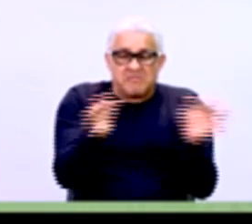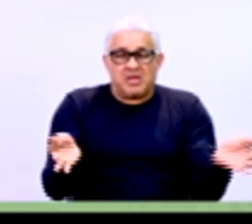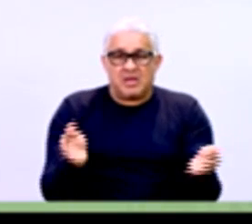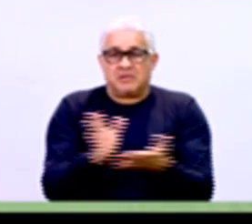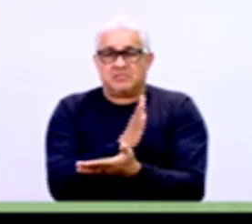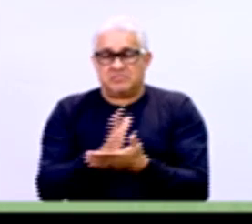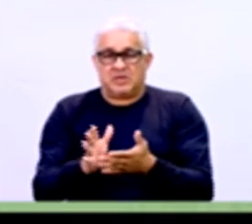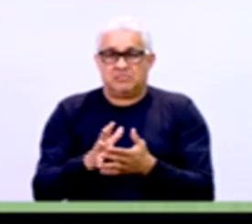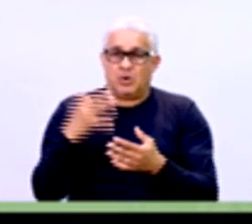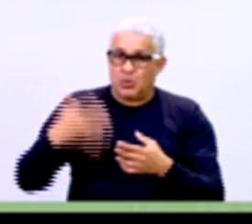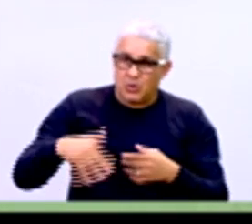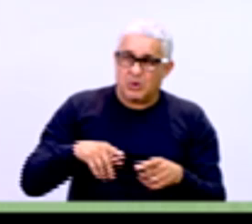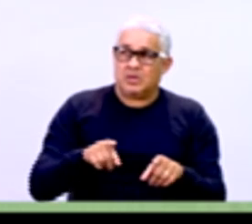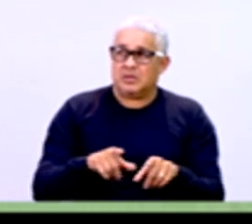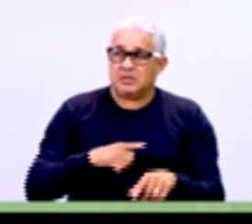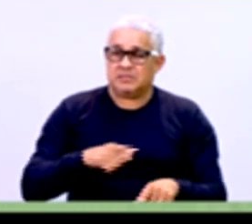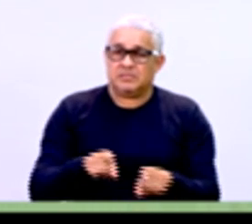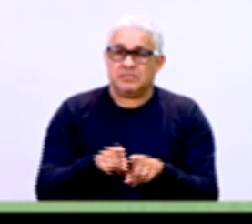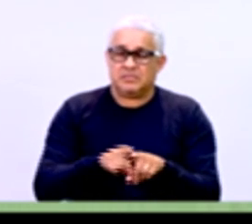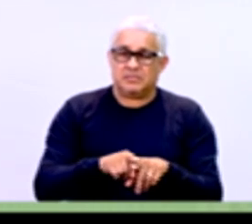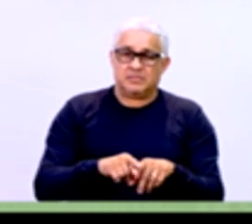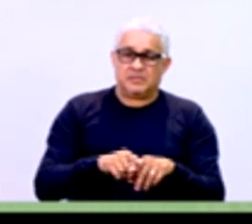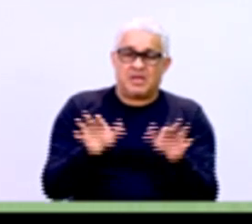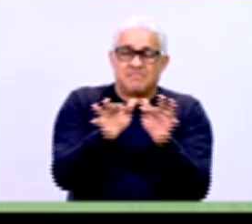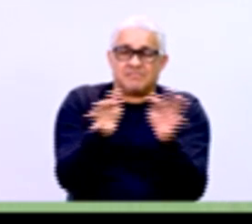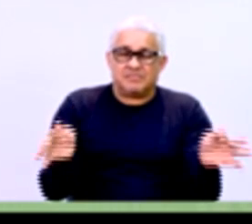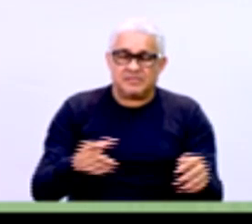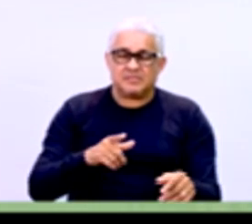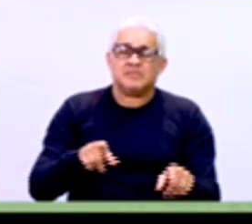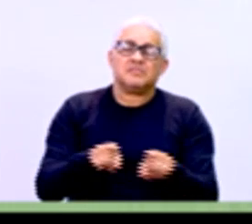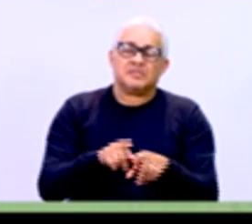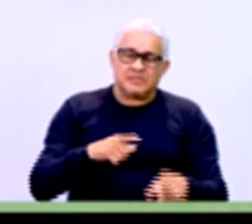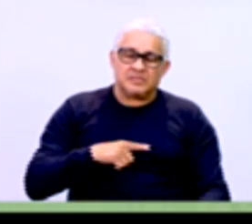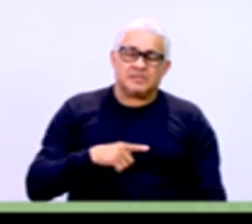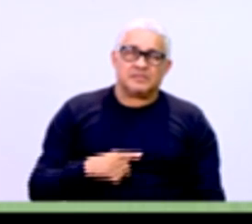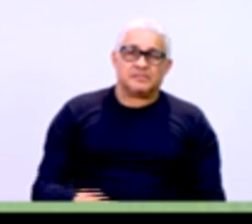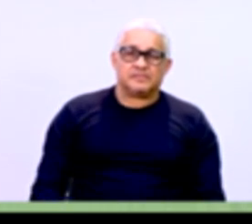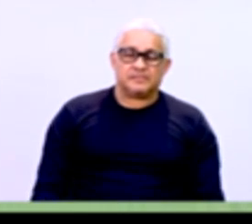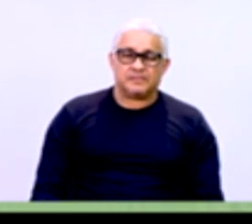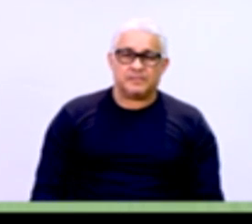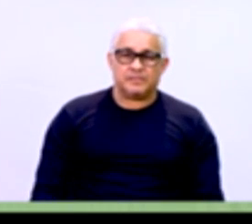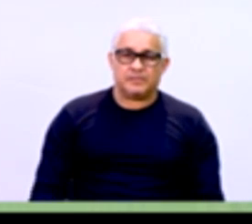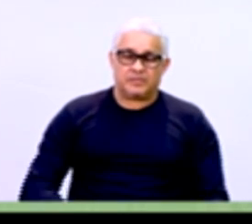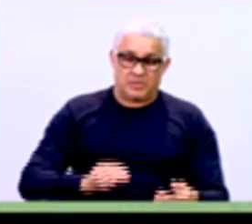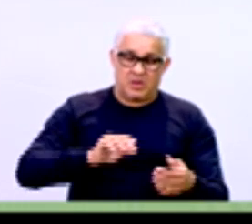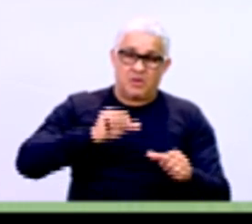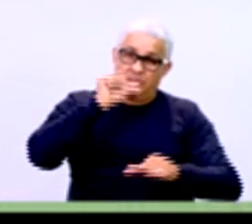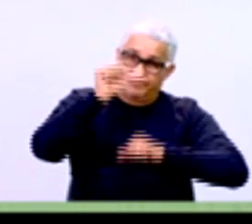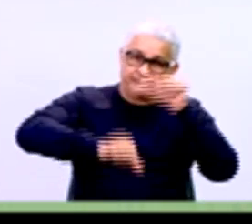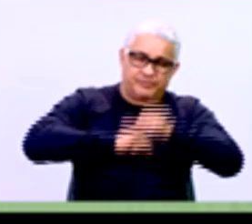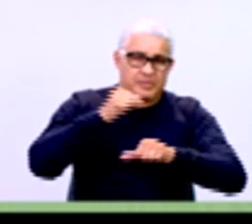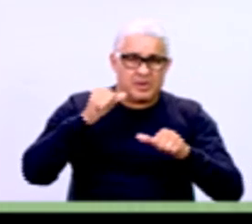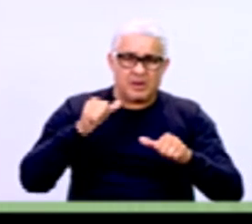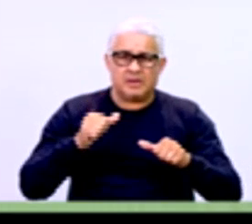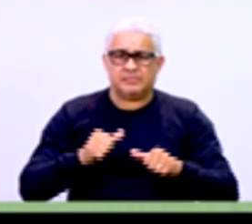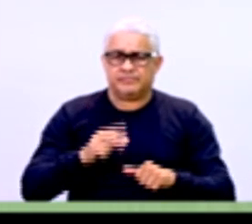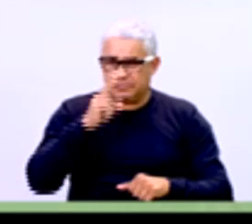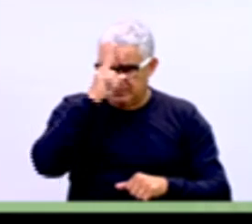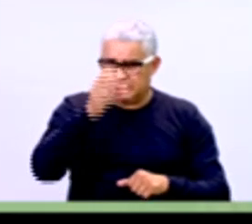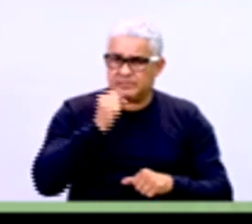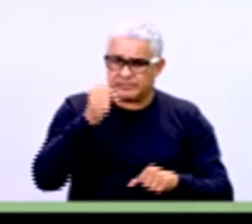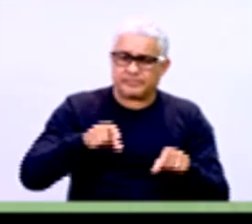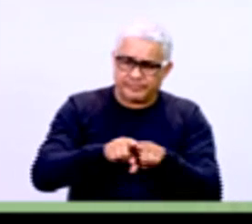Essas pequenas ações nós observamos aí que elas também trazem uma mudança muito grande no seu ambiente de